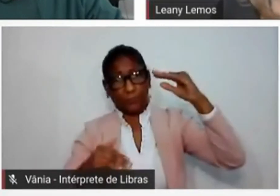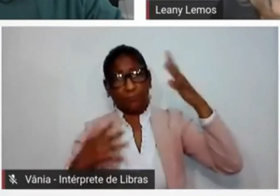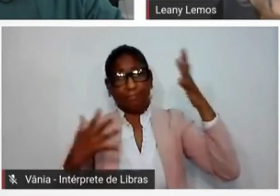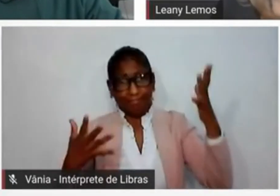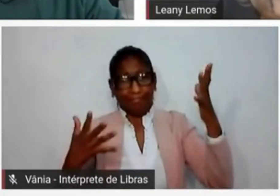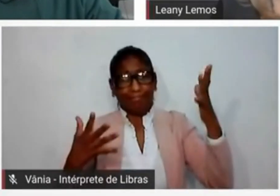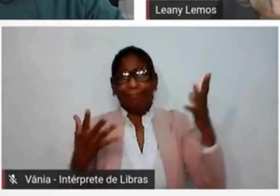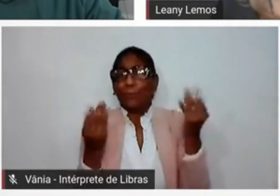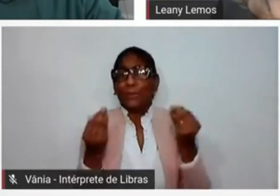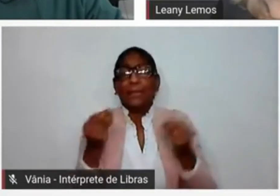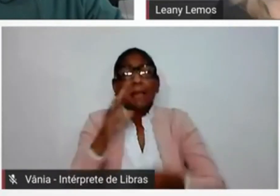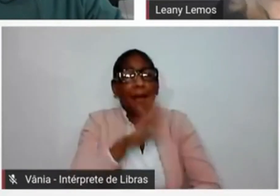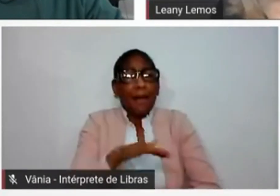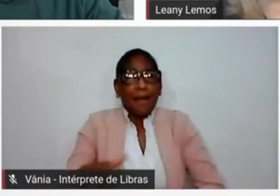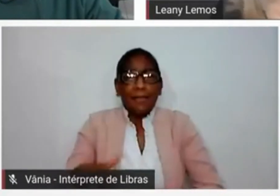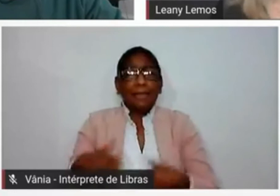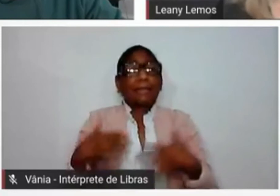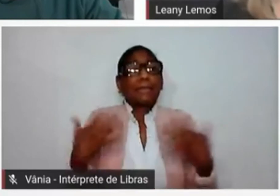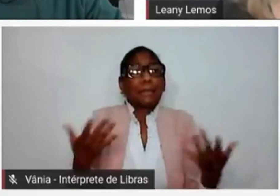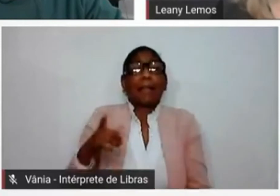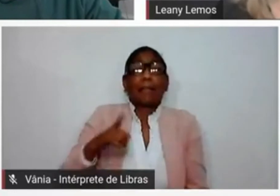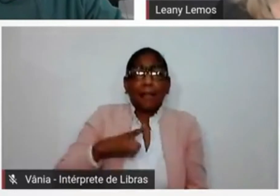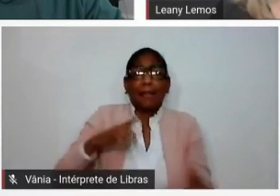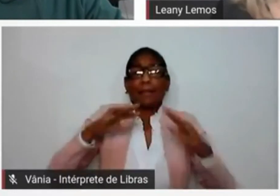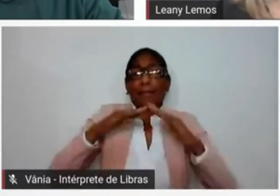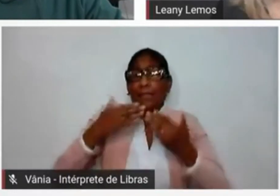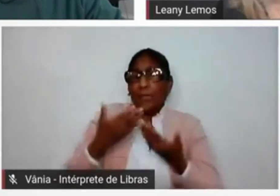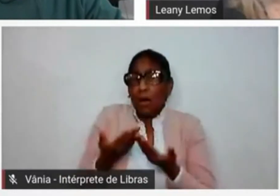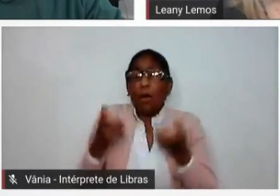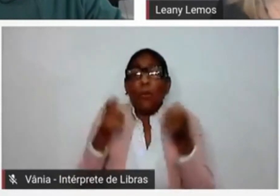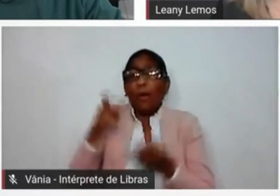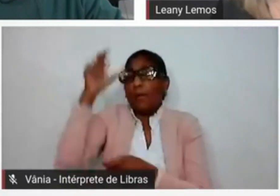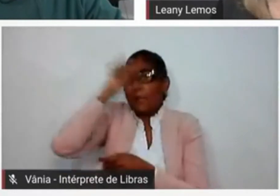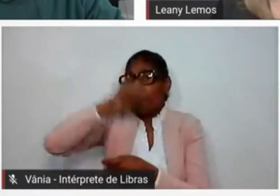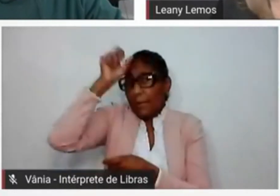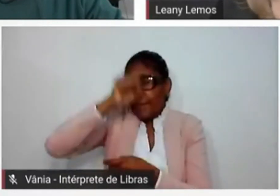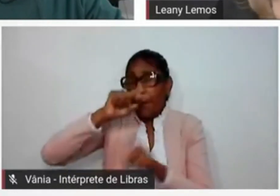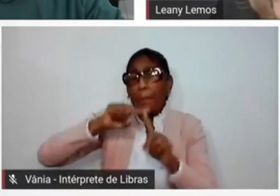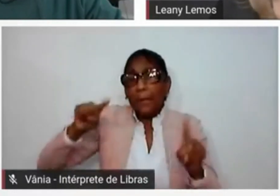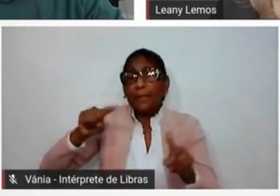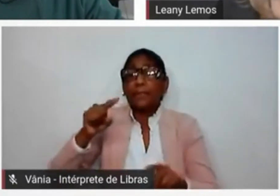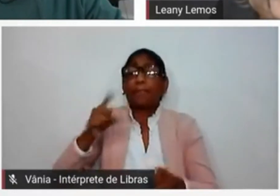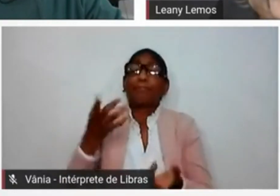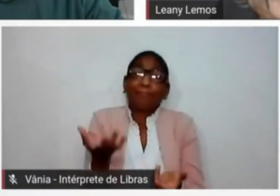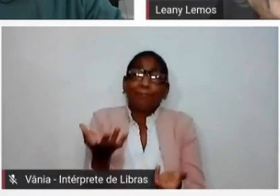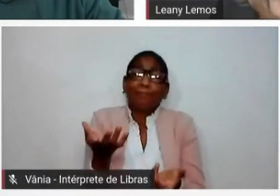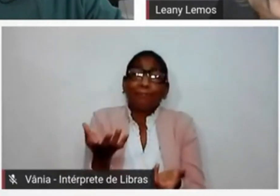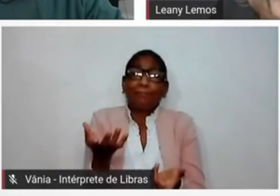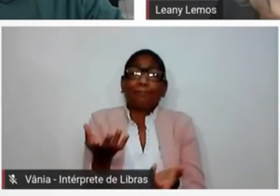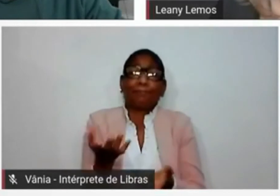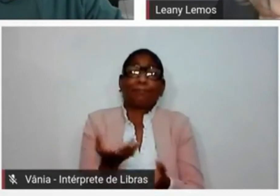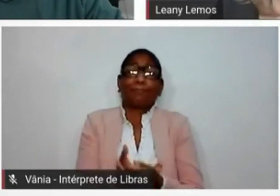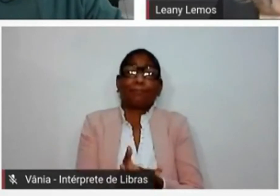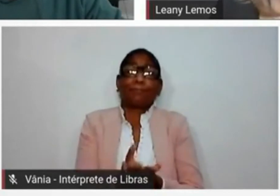das crianças tem na escola não só um lugar de aprendizagem, mas também onde é